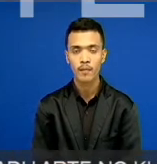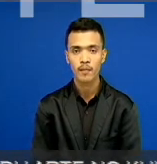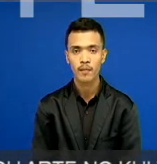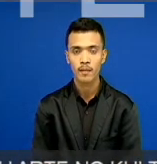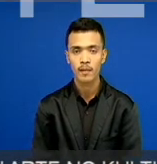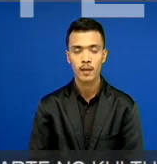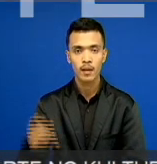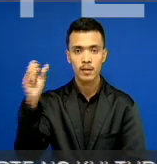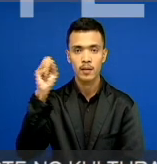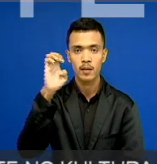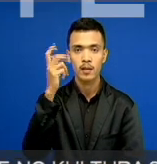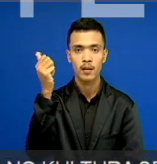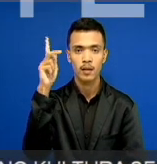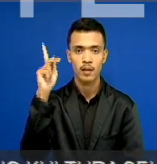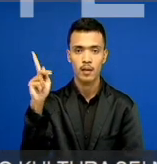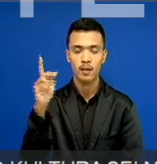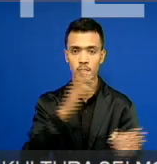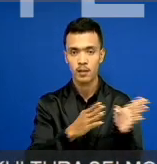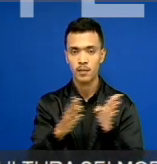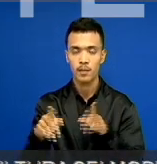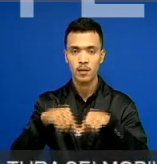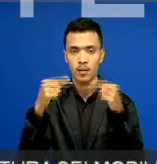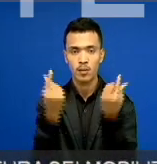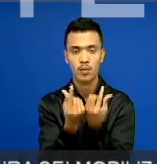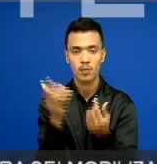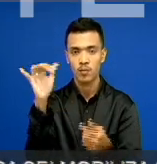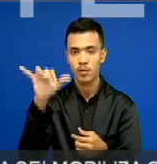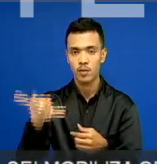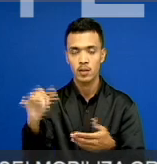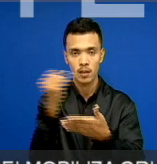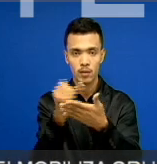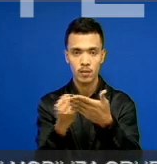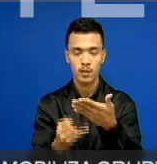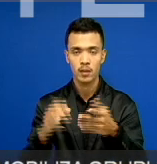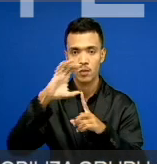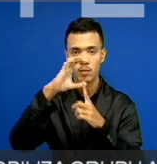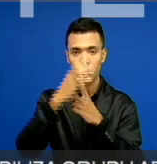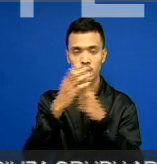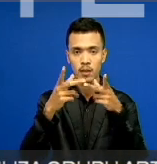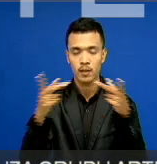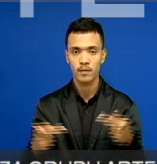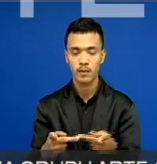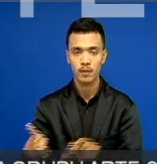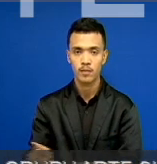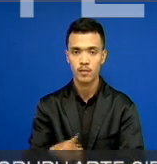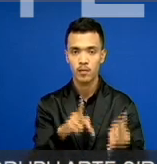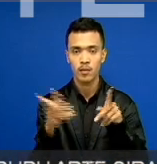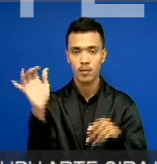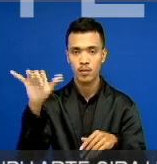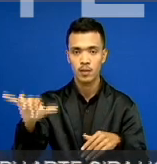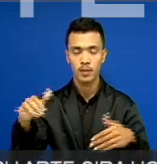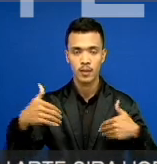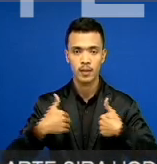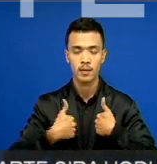Secretaria de Estado Arte e Cultura se mobiliza Grupo Arte Sira, o de pinta cultura e fatim público Sira e a capital